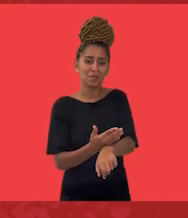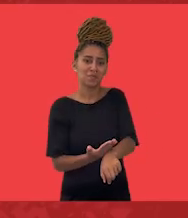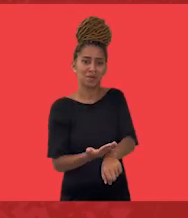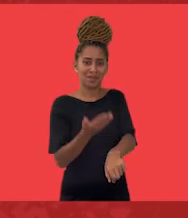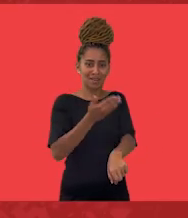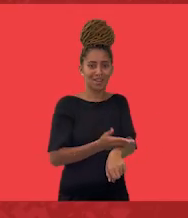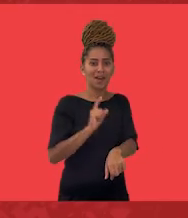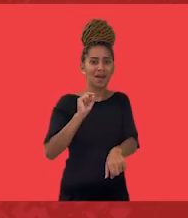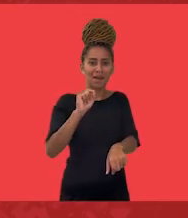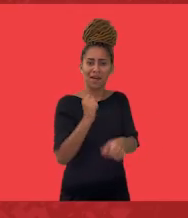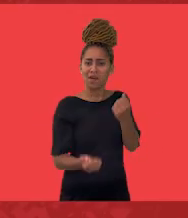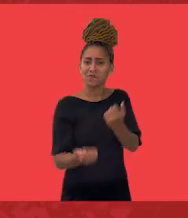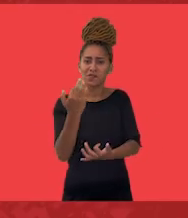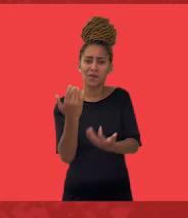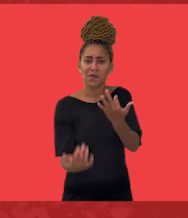intuição feminina.